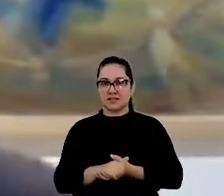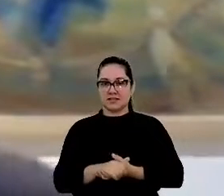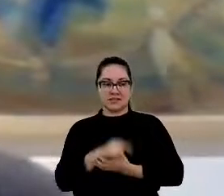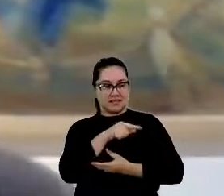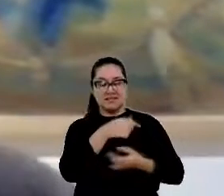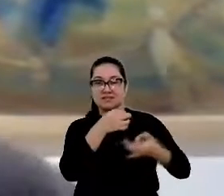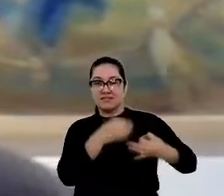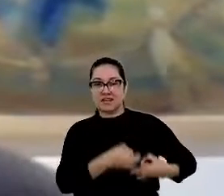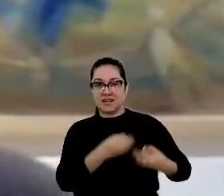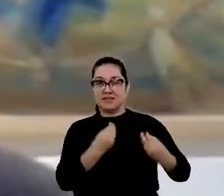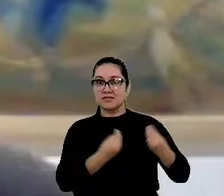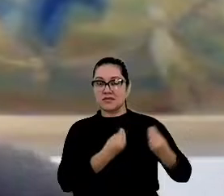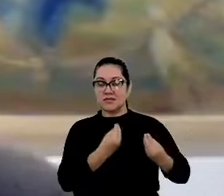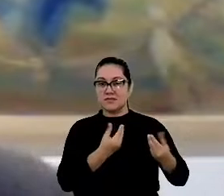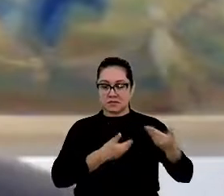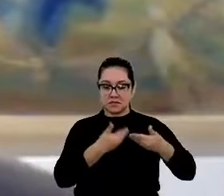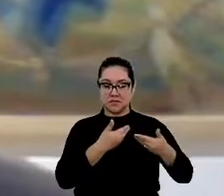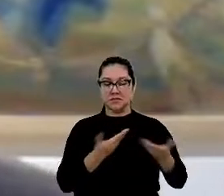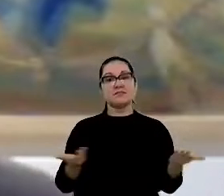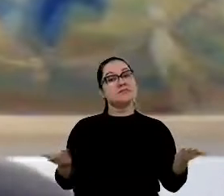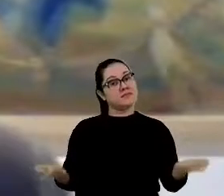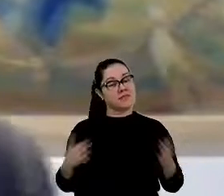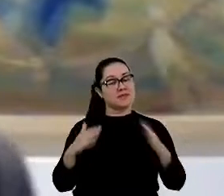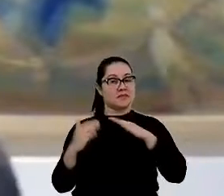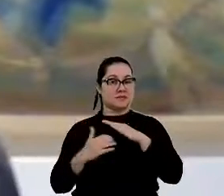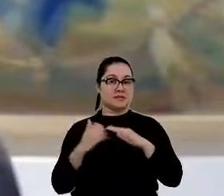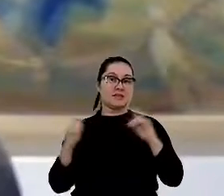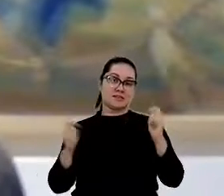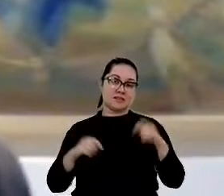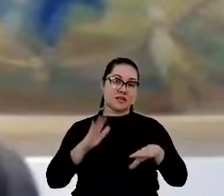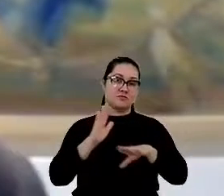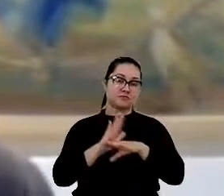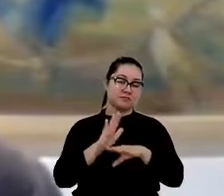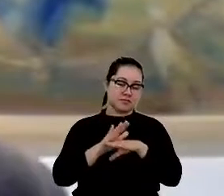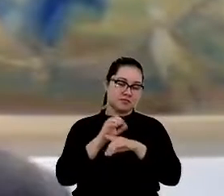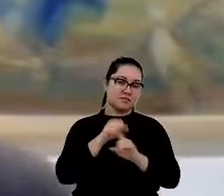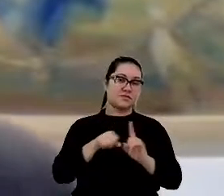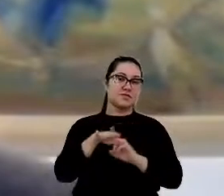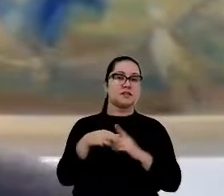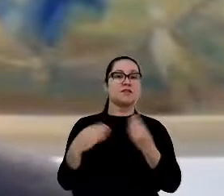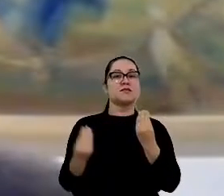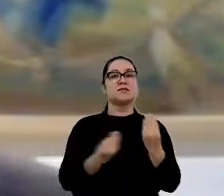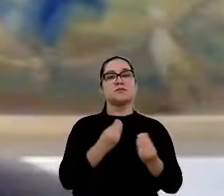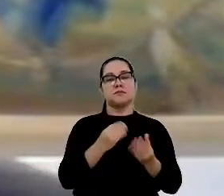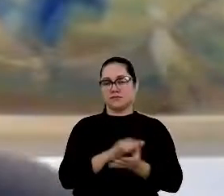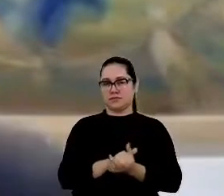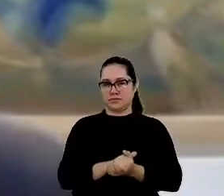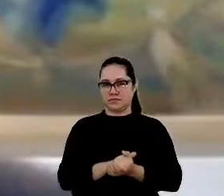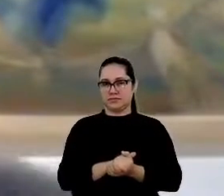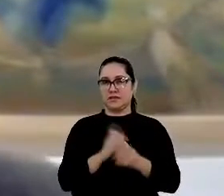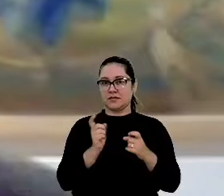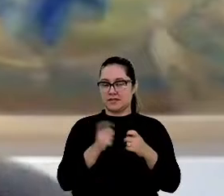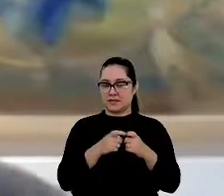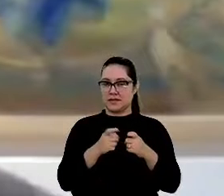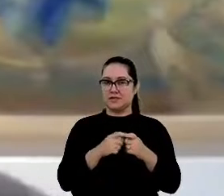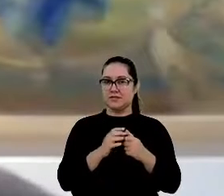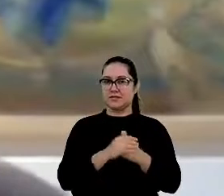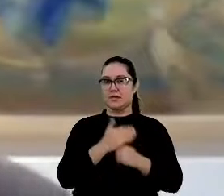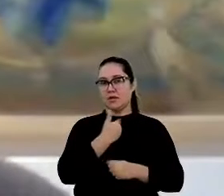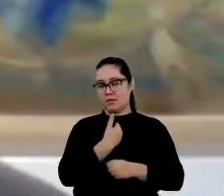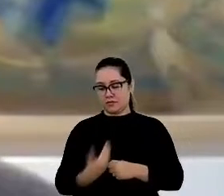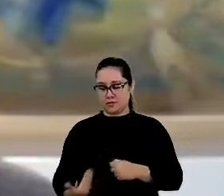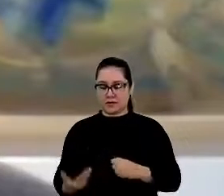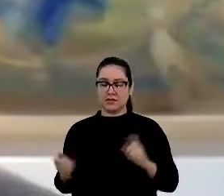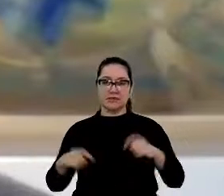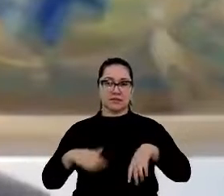também. Então, as empresas podem ajudar, a sociedade pode ajudar, as sociedades médicas, o governo pode ajudar quando